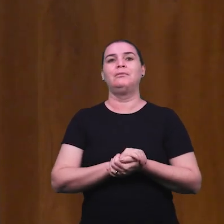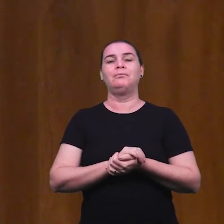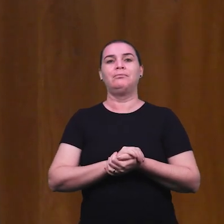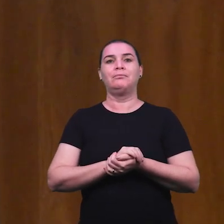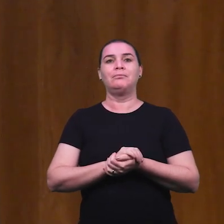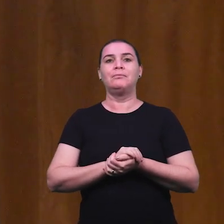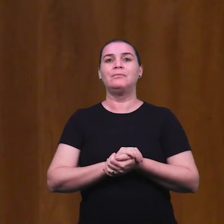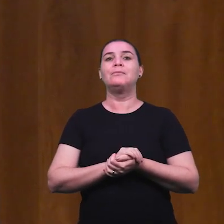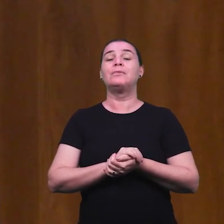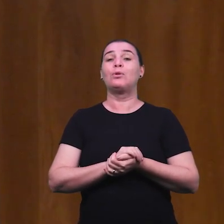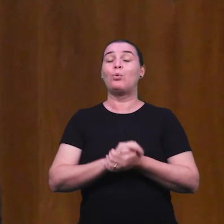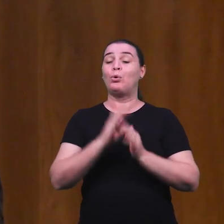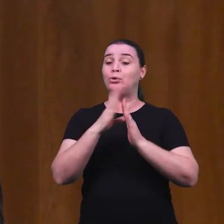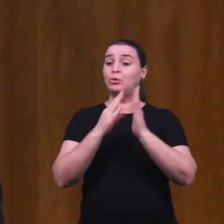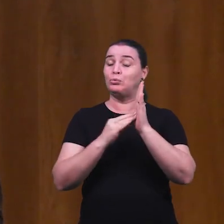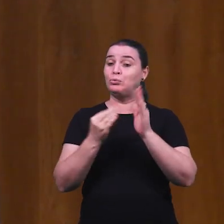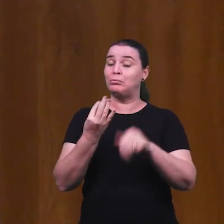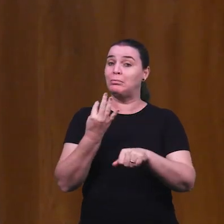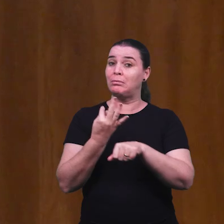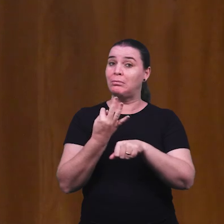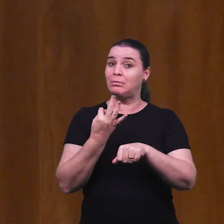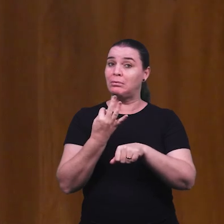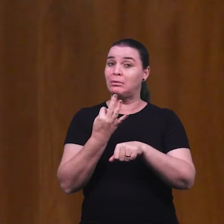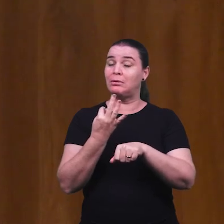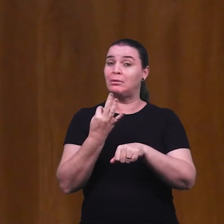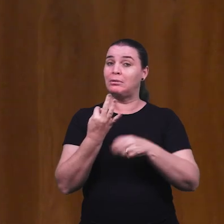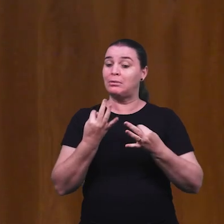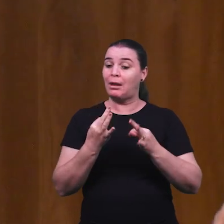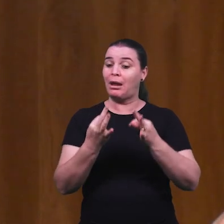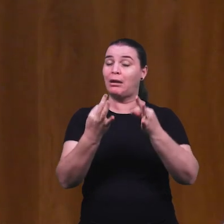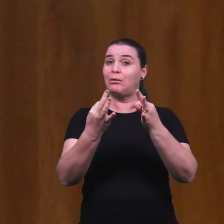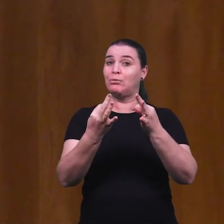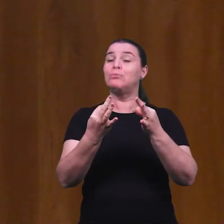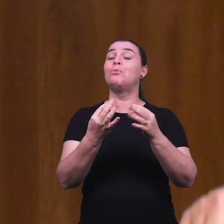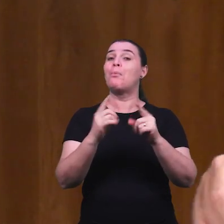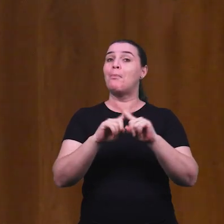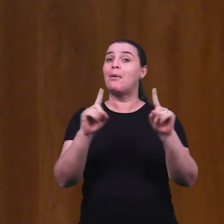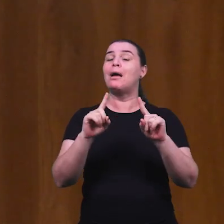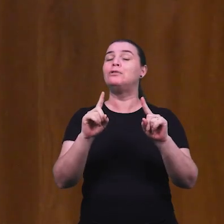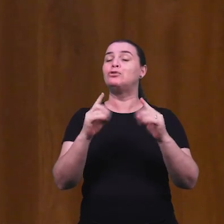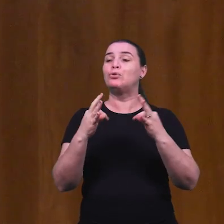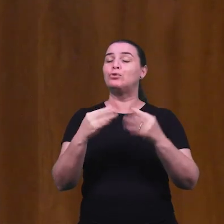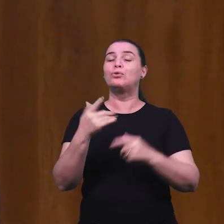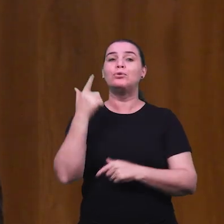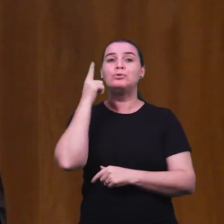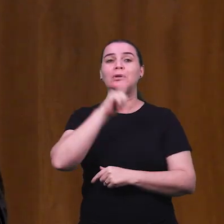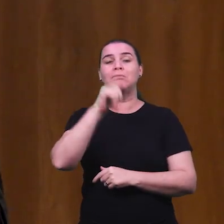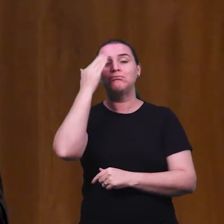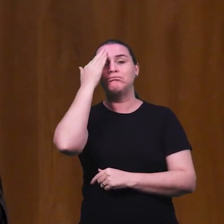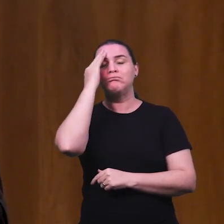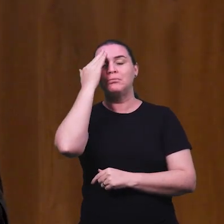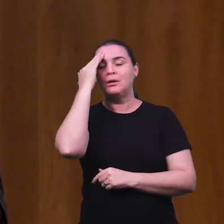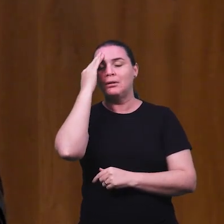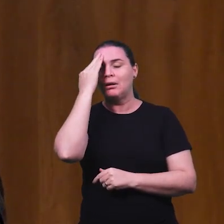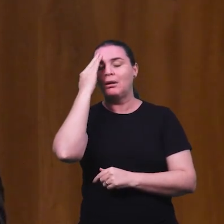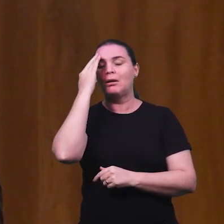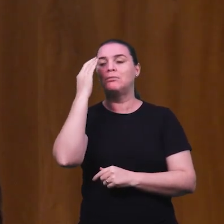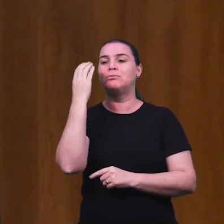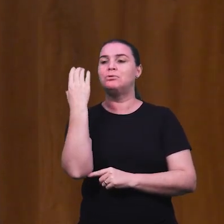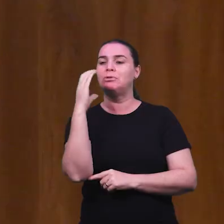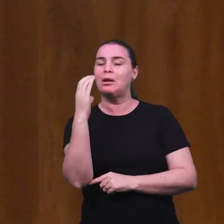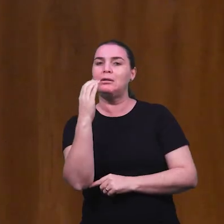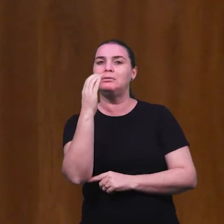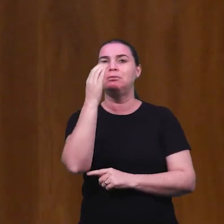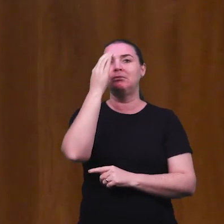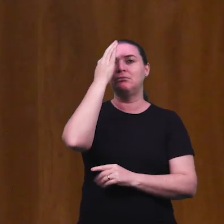mas de uma forma em que todos podem então compreender o aspecto tanto válido da ciência